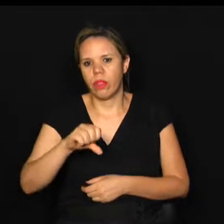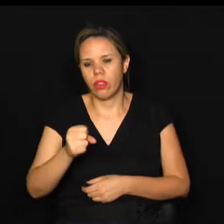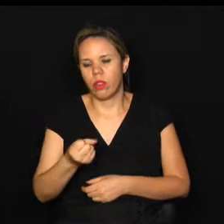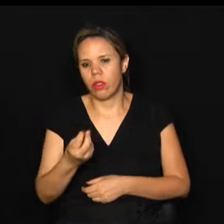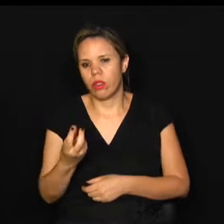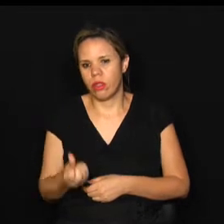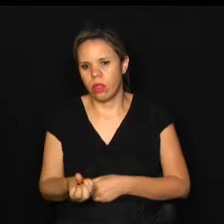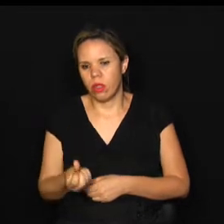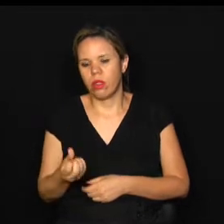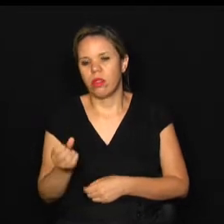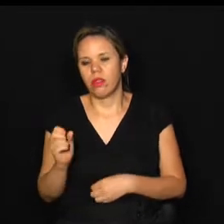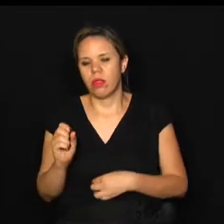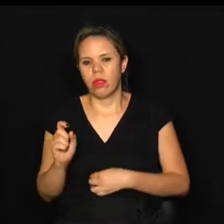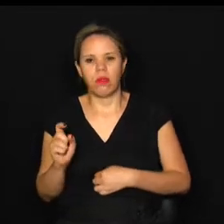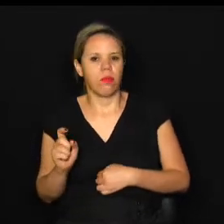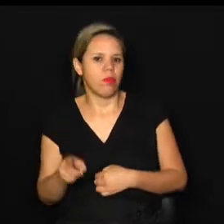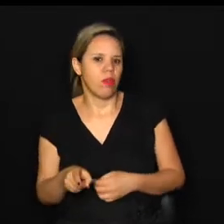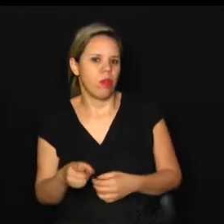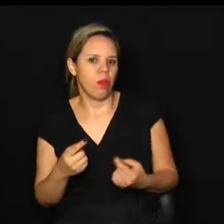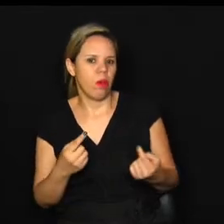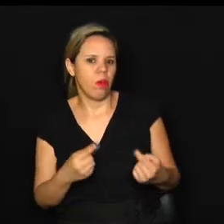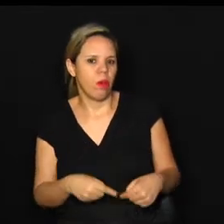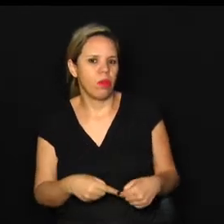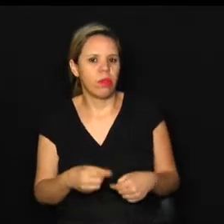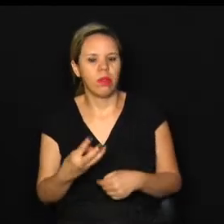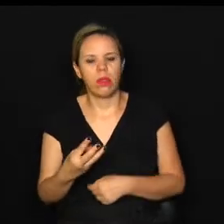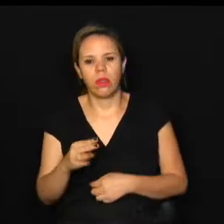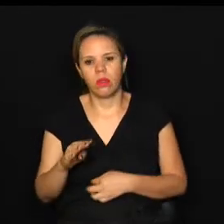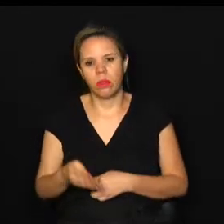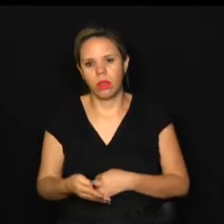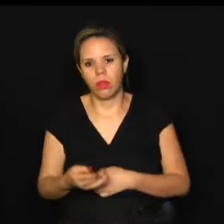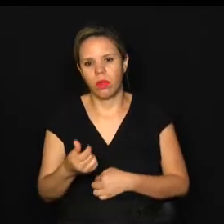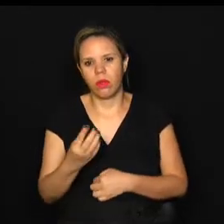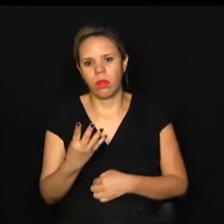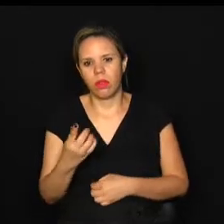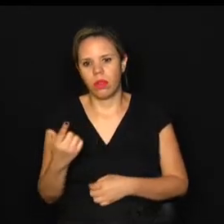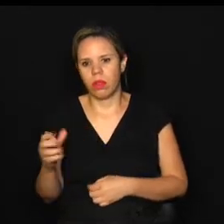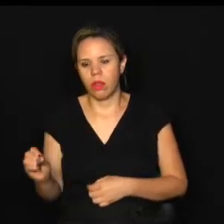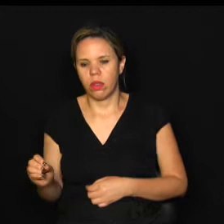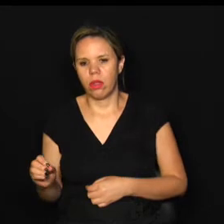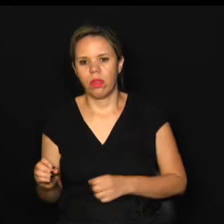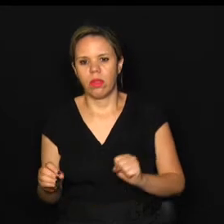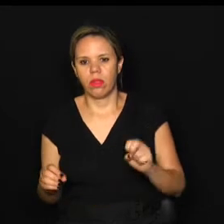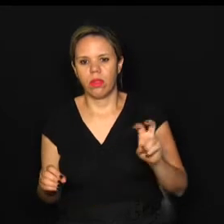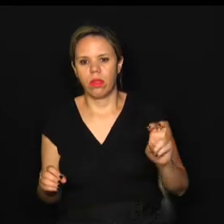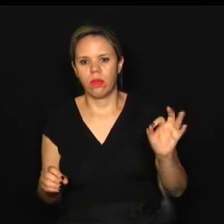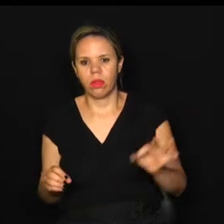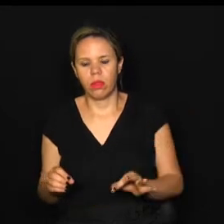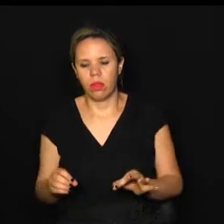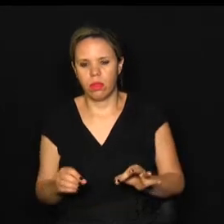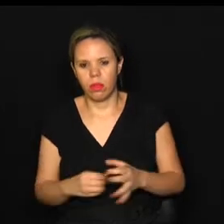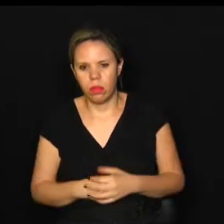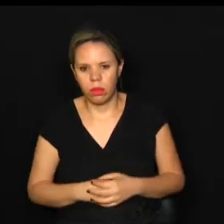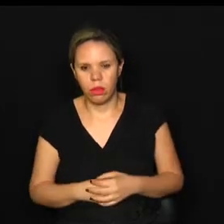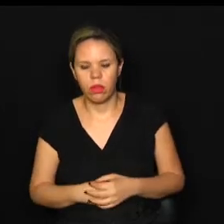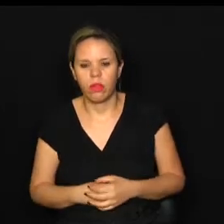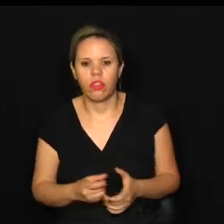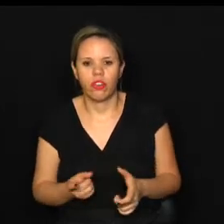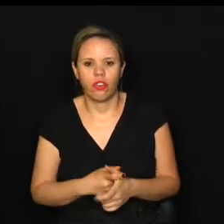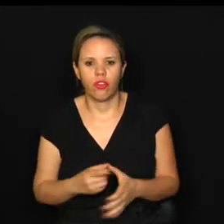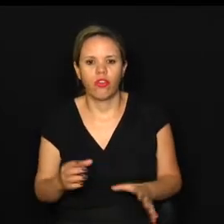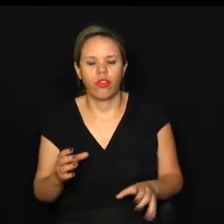3.986.300.000, contra uma receita de 3.410.000, que representa 85,5% da receita total,